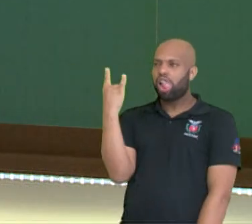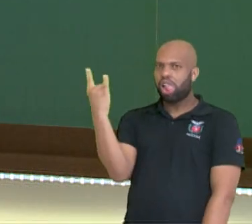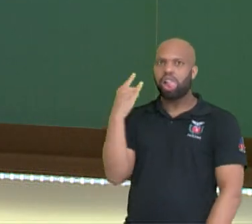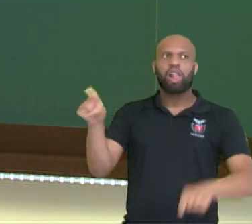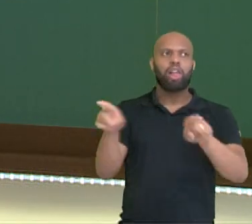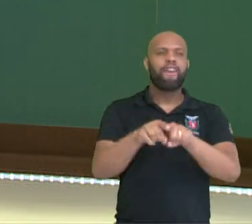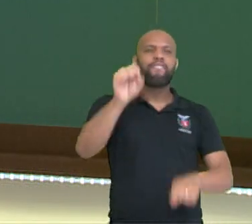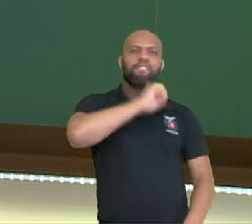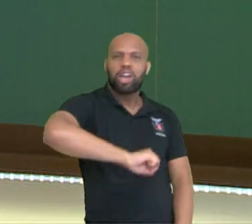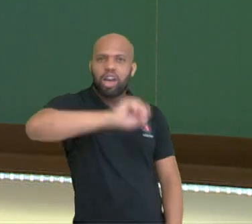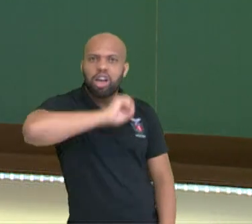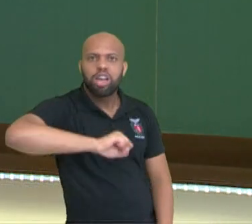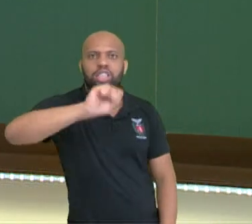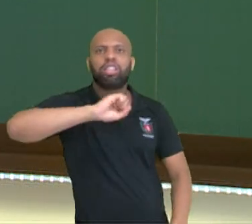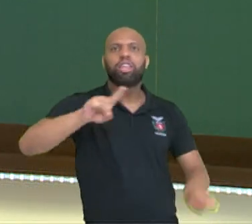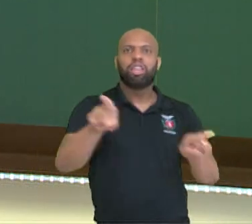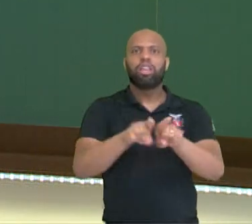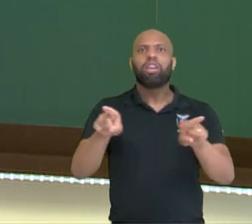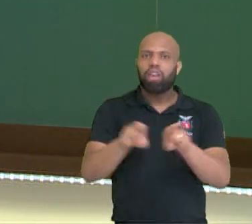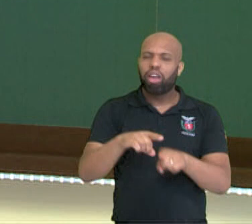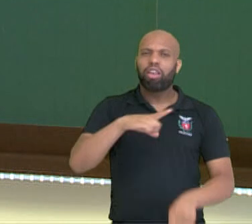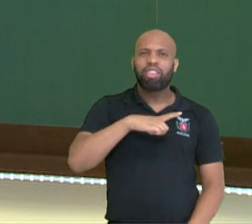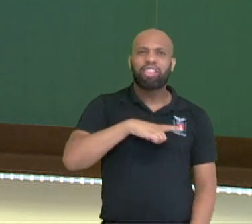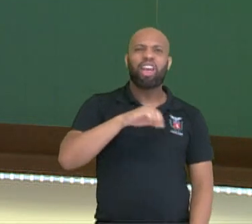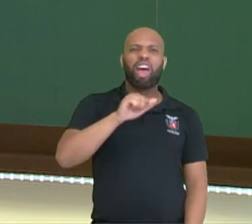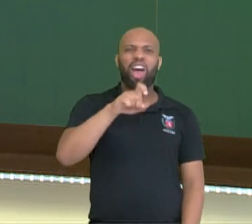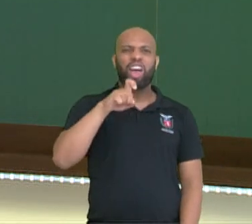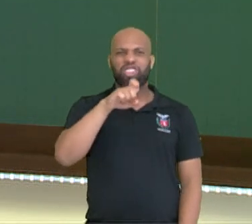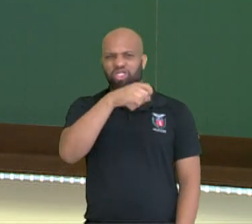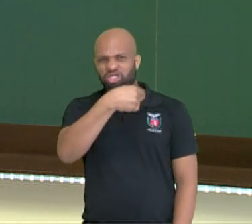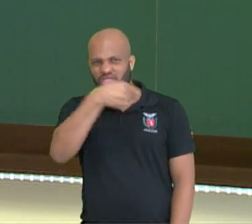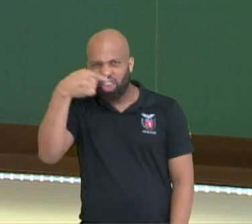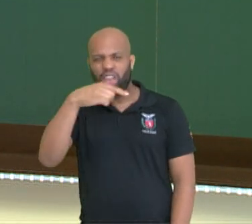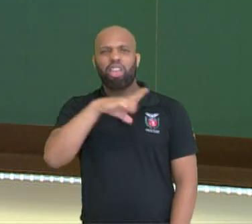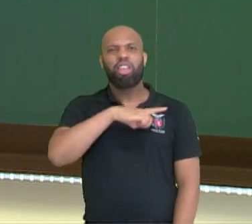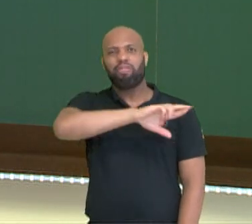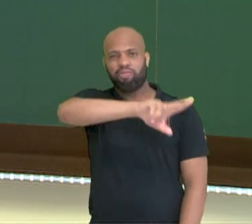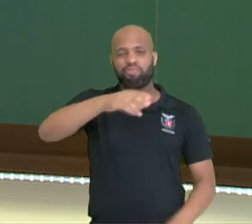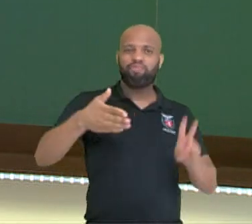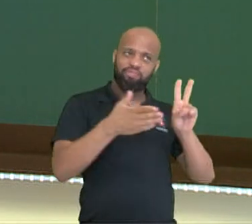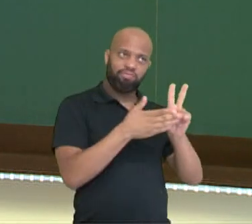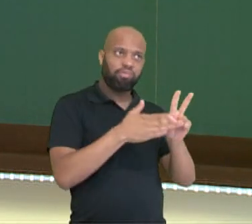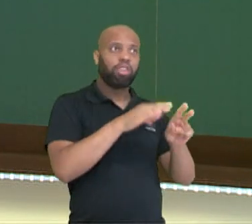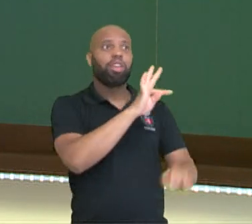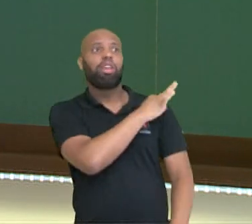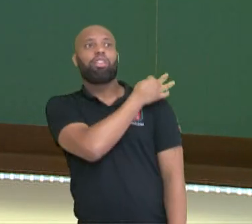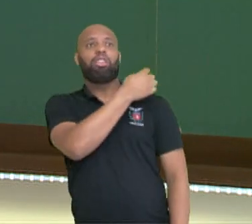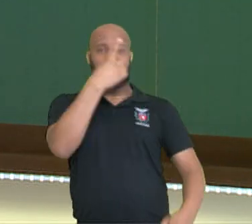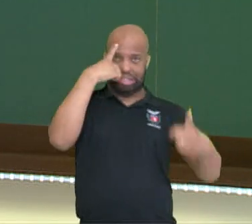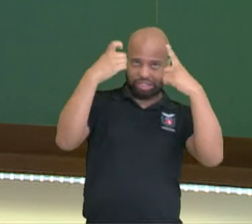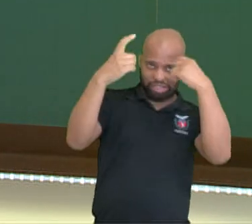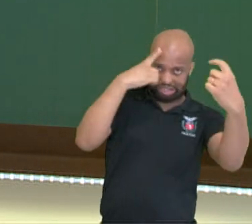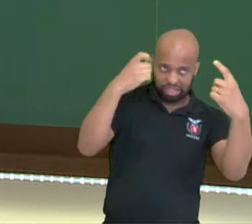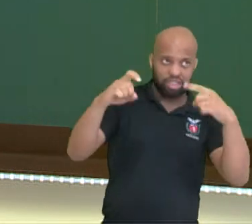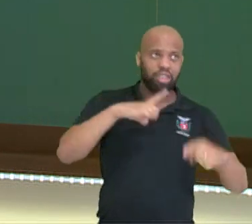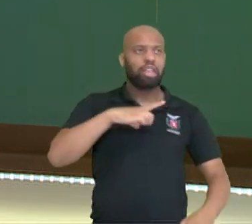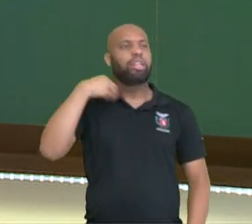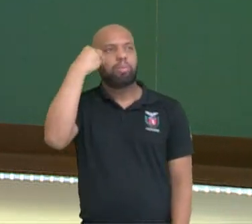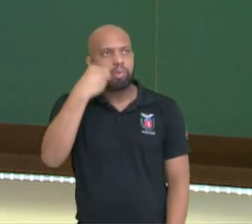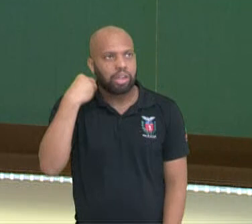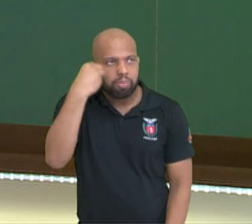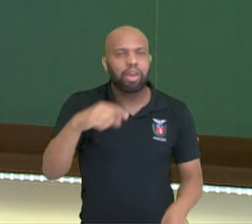axé music, indígena, sei o que você quiser. Técnica, improvisação, vocal,